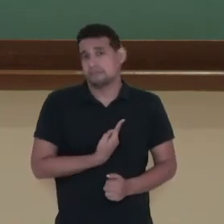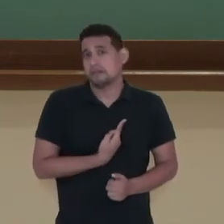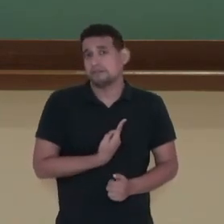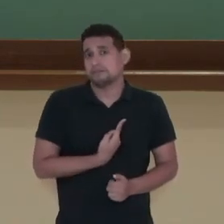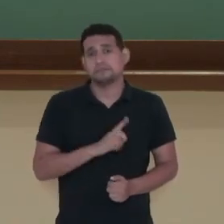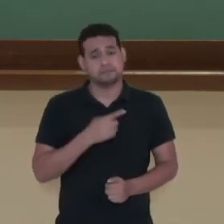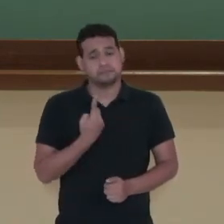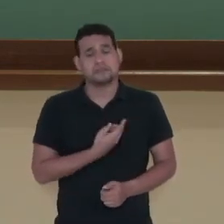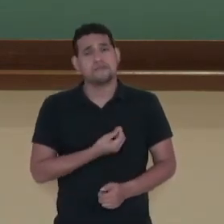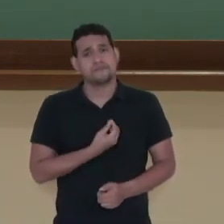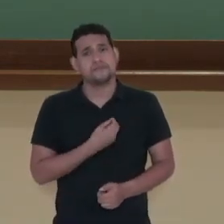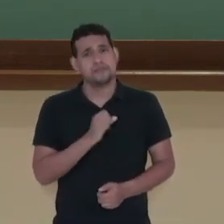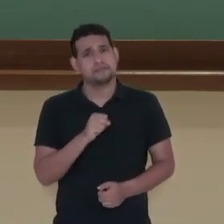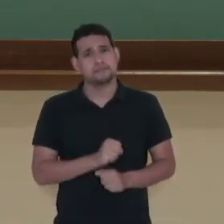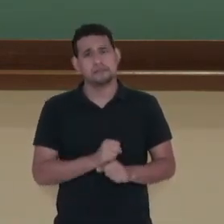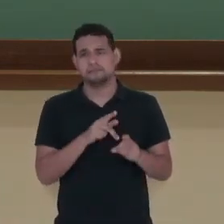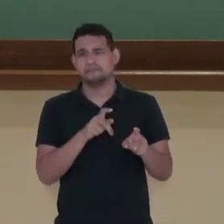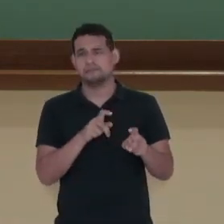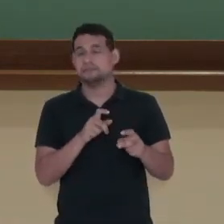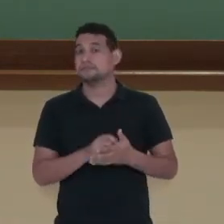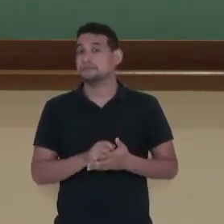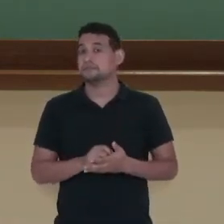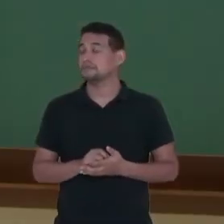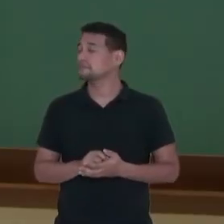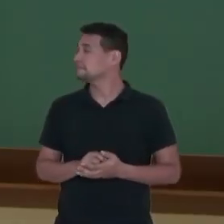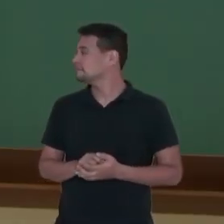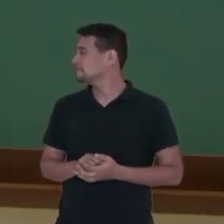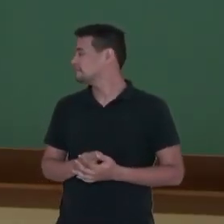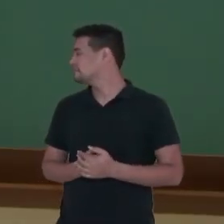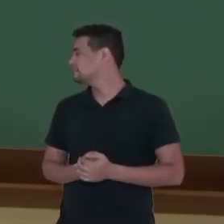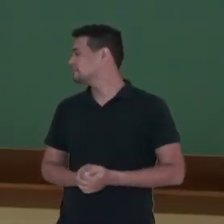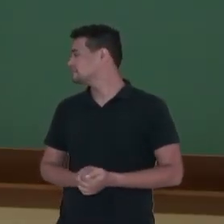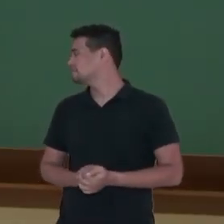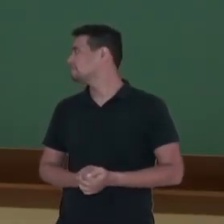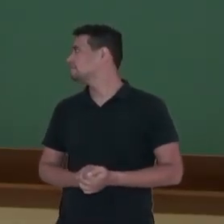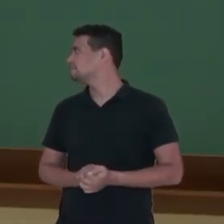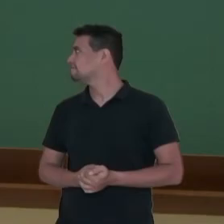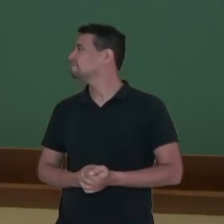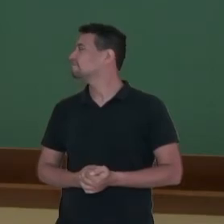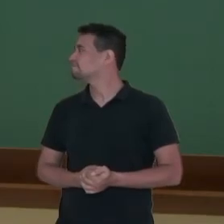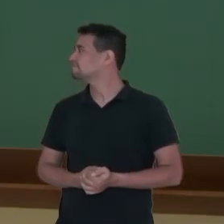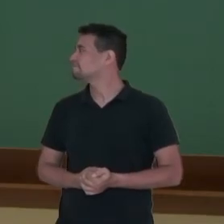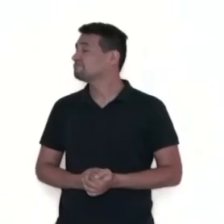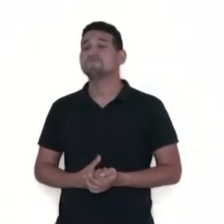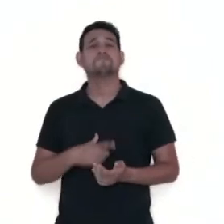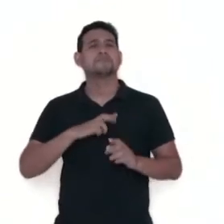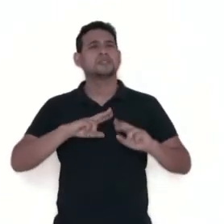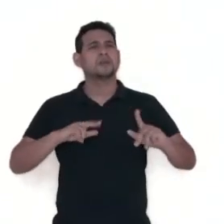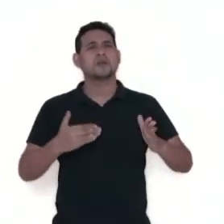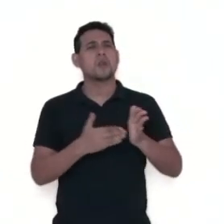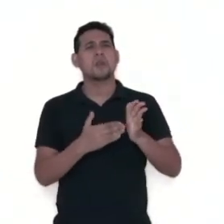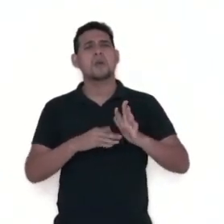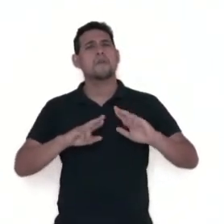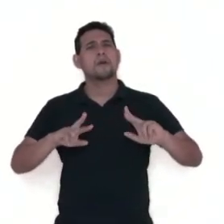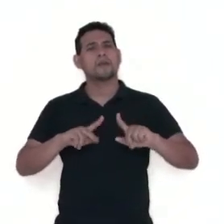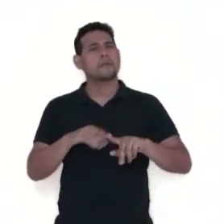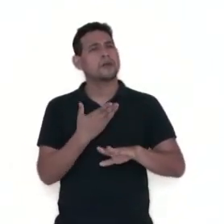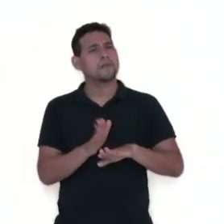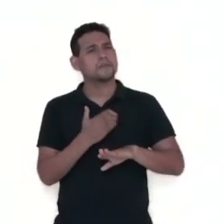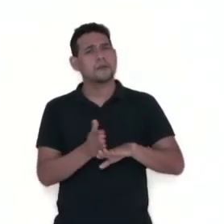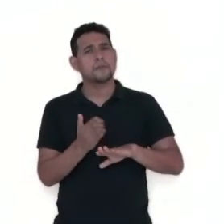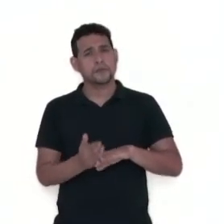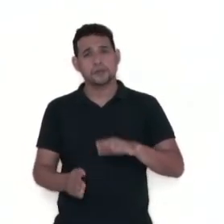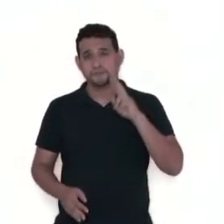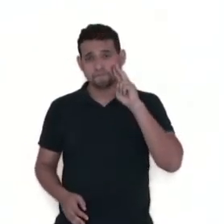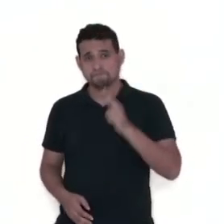para a nossa vida, né? Vamos ver algum? Então, o parkour traz sem limitações de espaço para ser praticado.